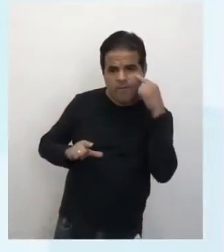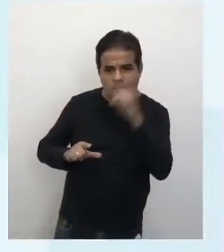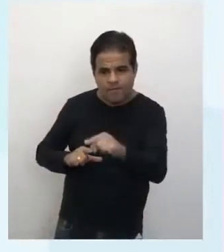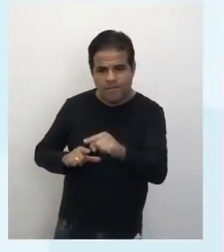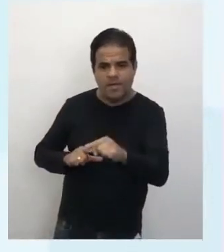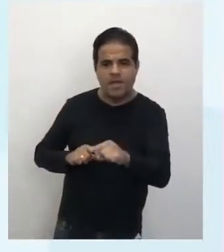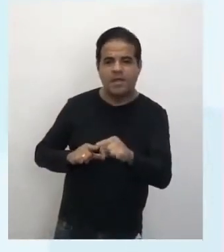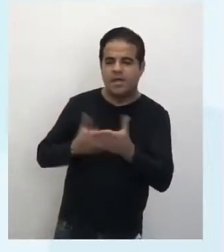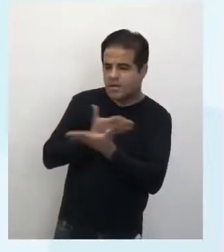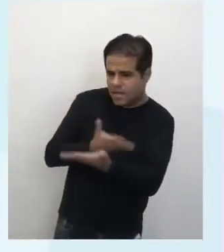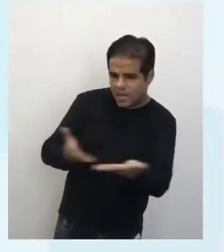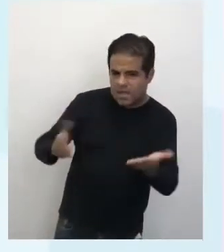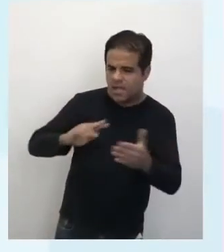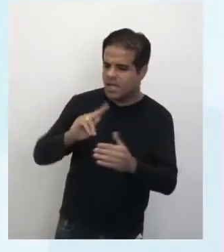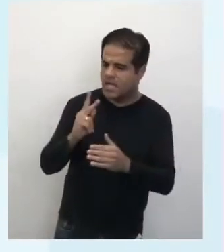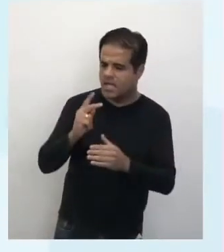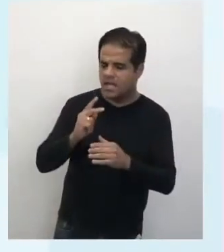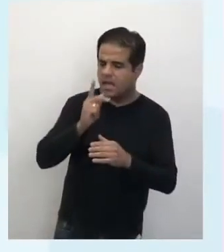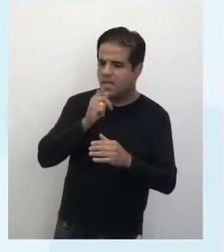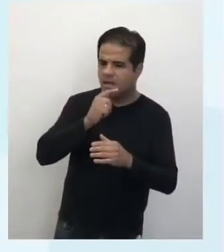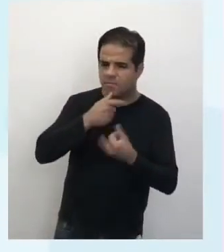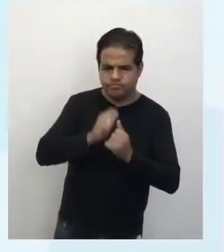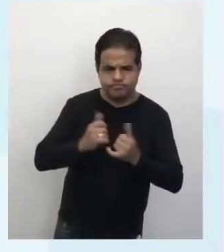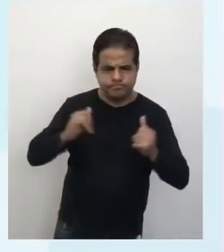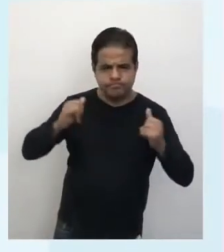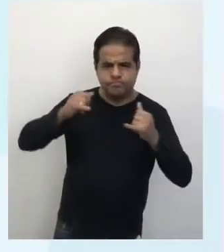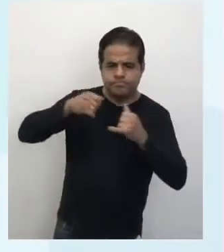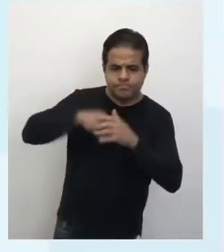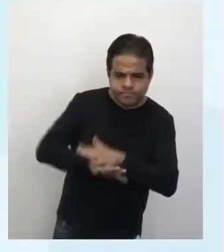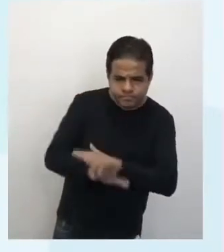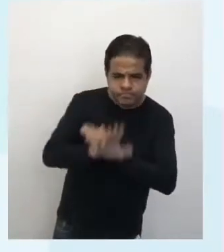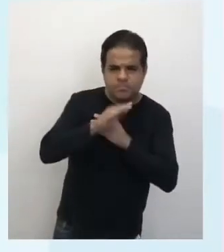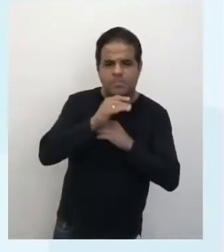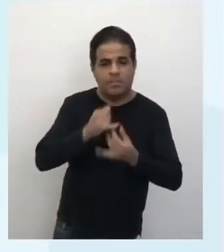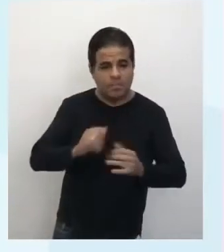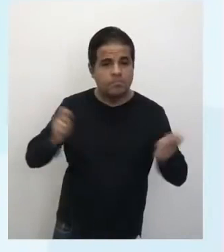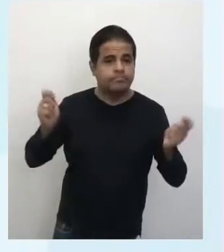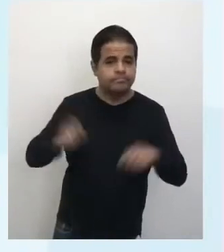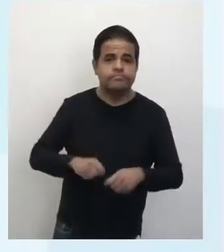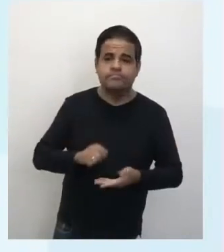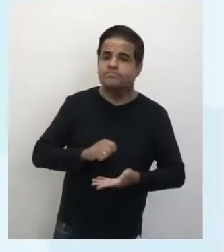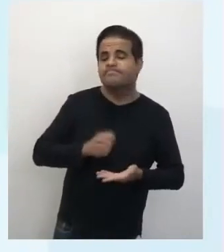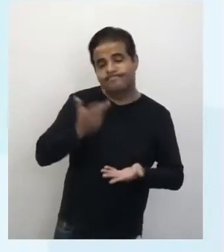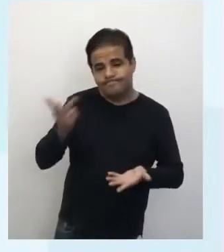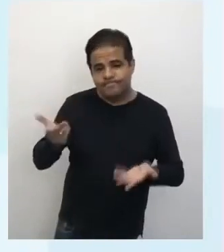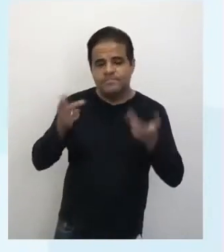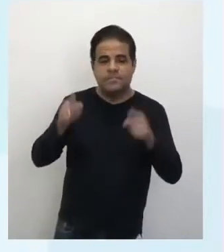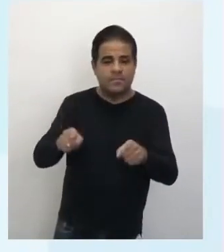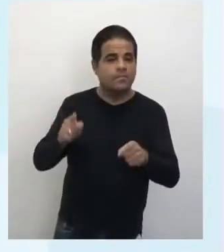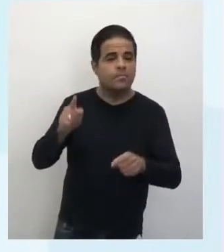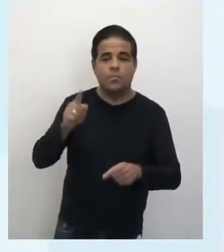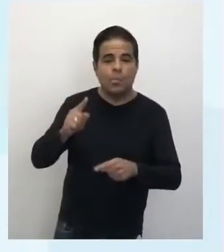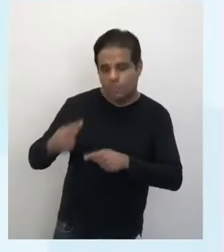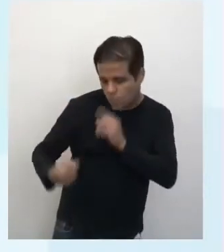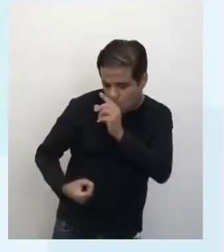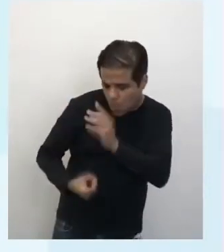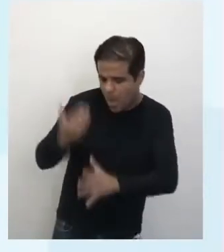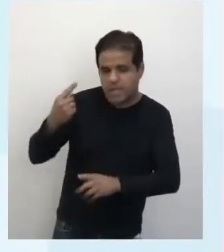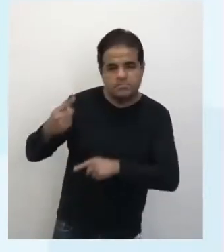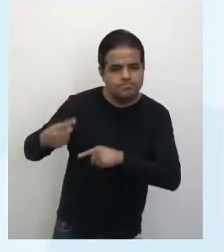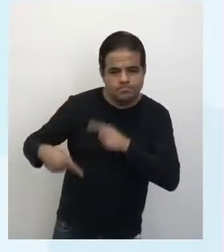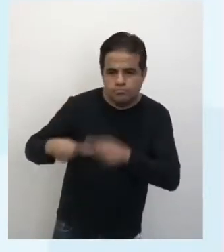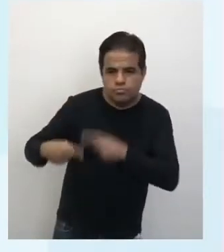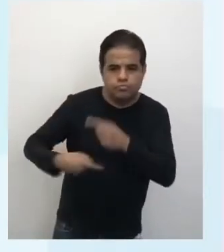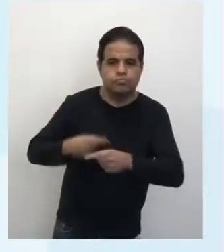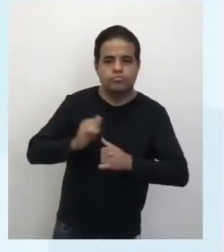pelo vertedouro de uma hidrelétrica, né? Que são momentos em que está podendo até dispensar água, né? Nesse momento, isso aí não é a geração de energia, né?